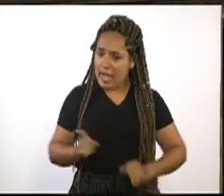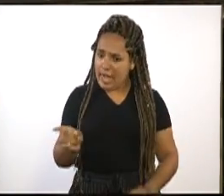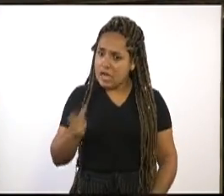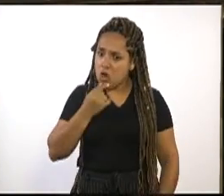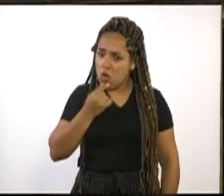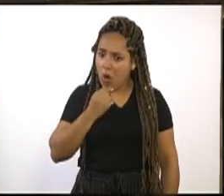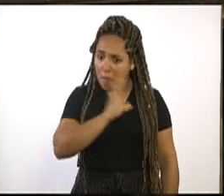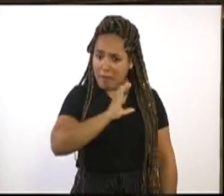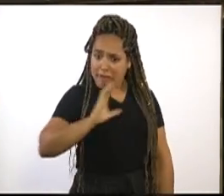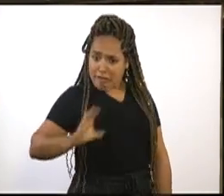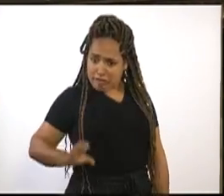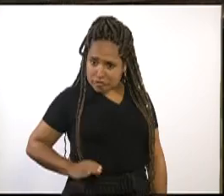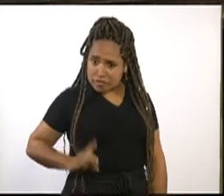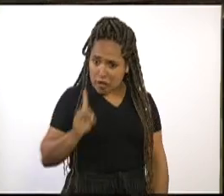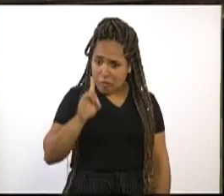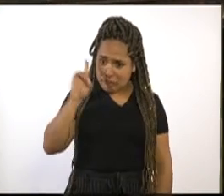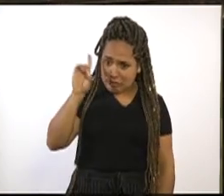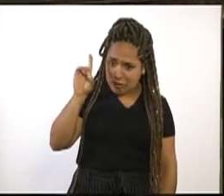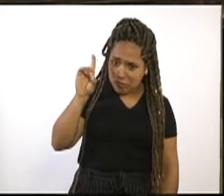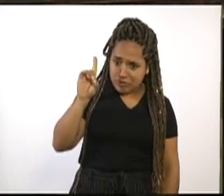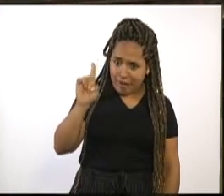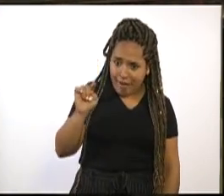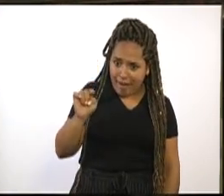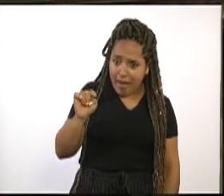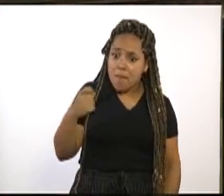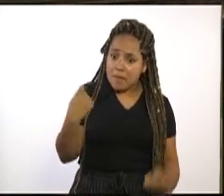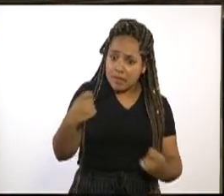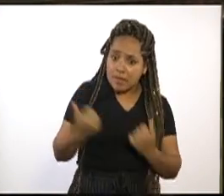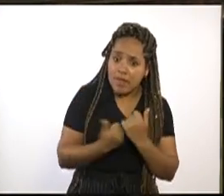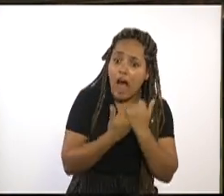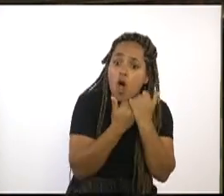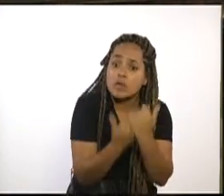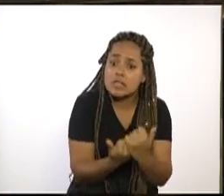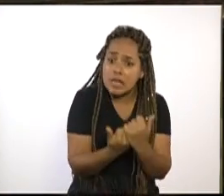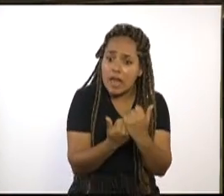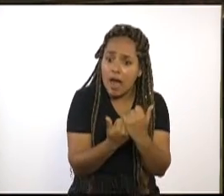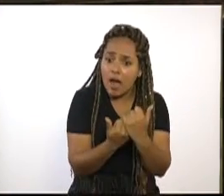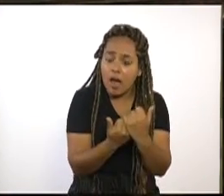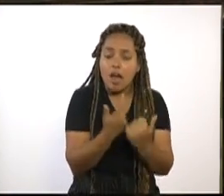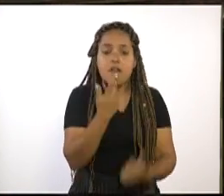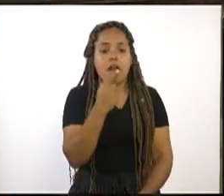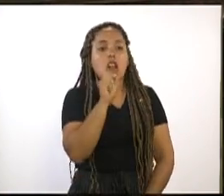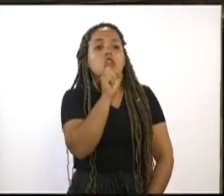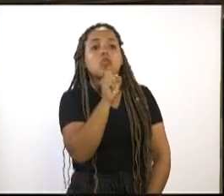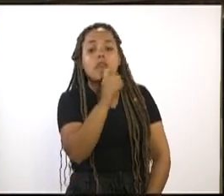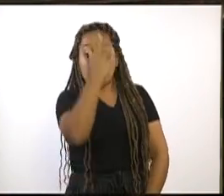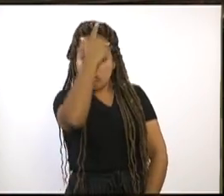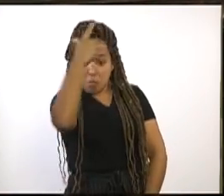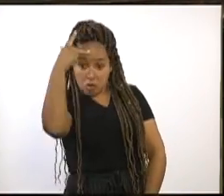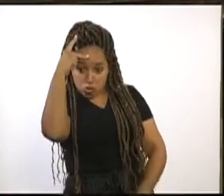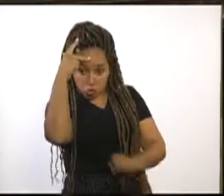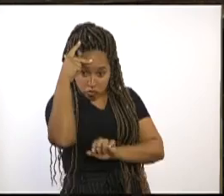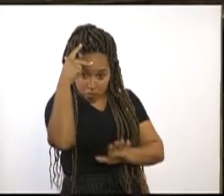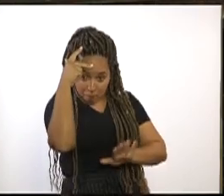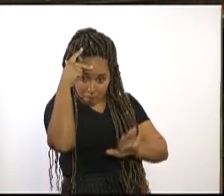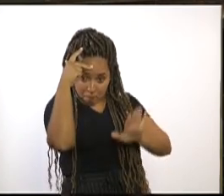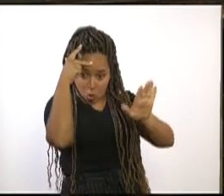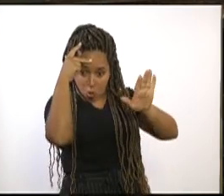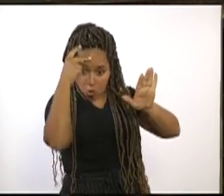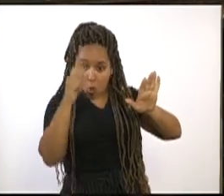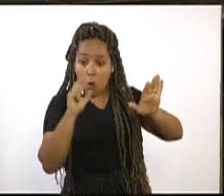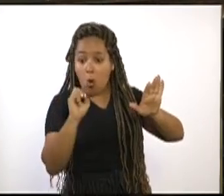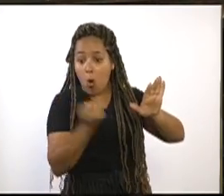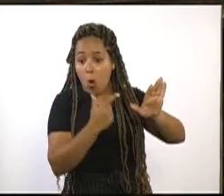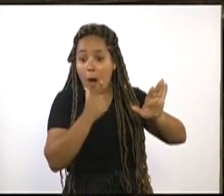exemplo, deveria auxiliar, dizendo que as pessoas vão morar nas encostas dos rios,